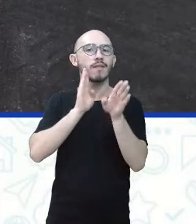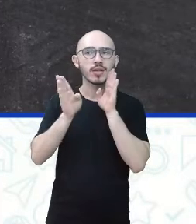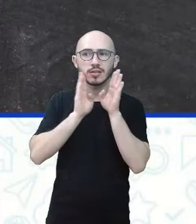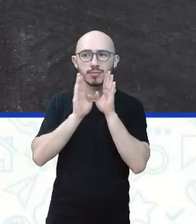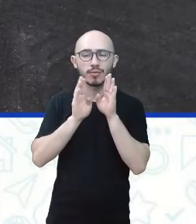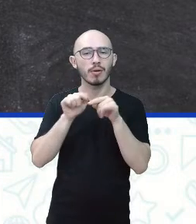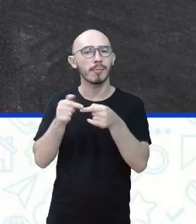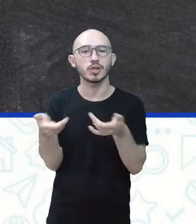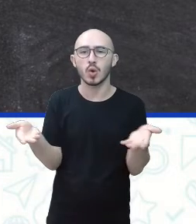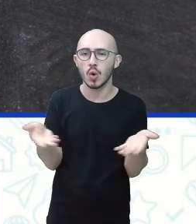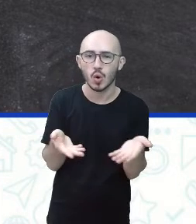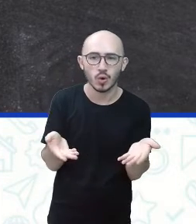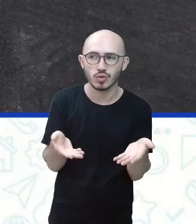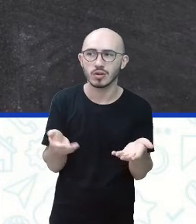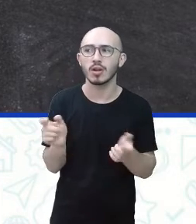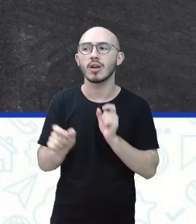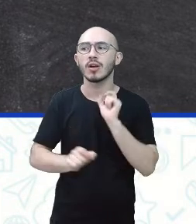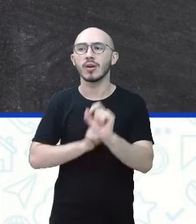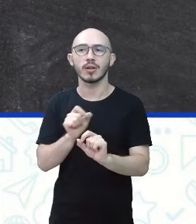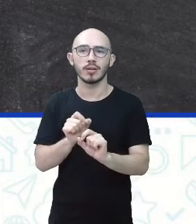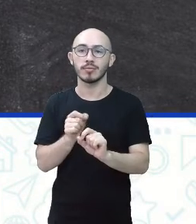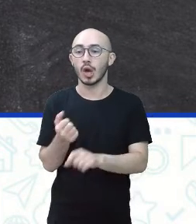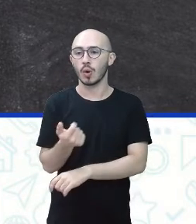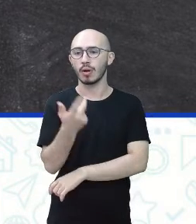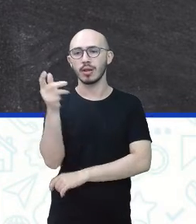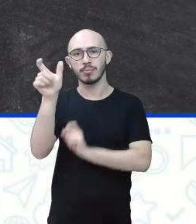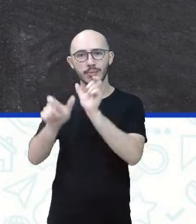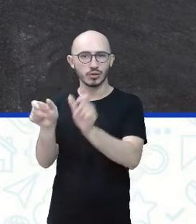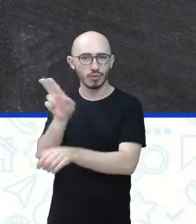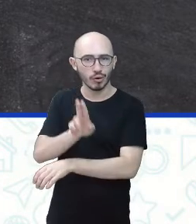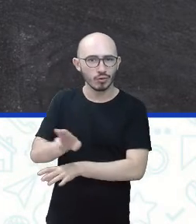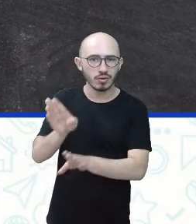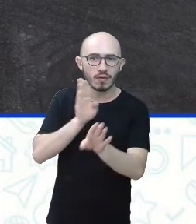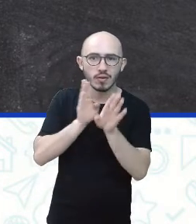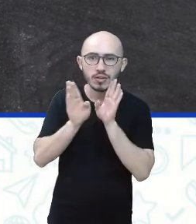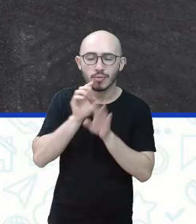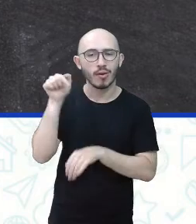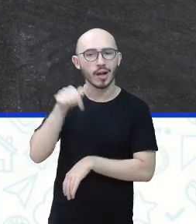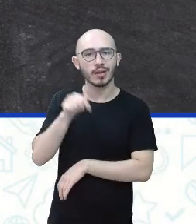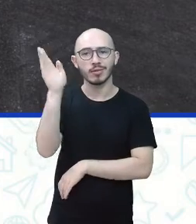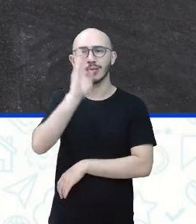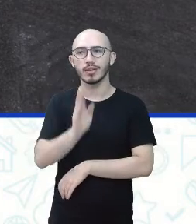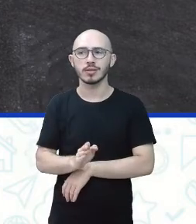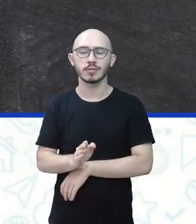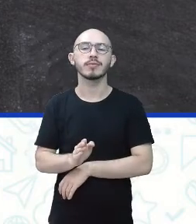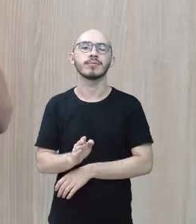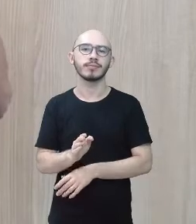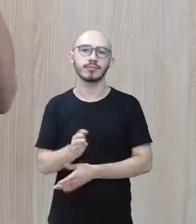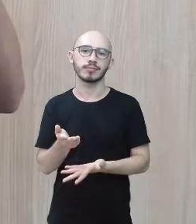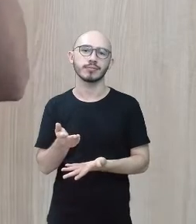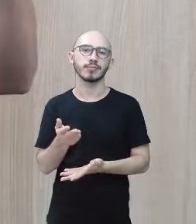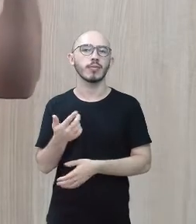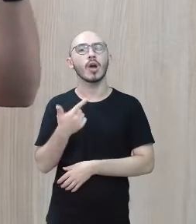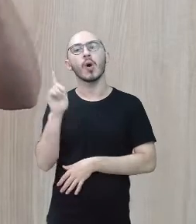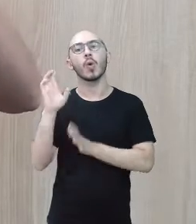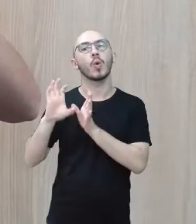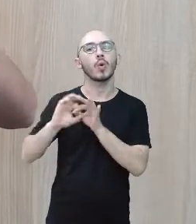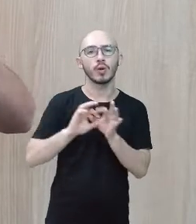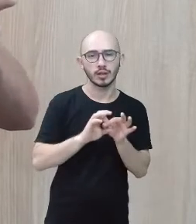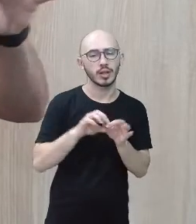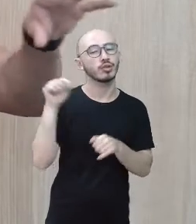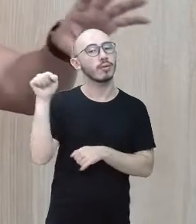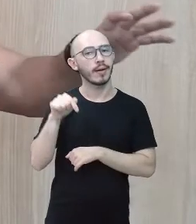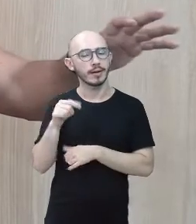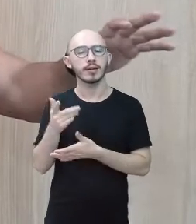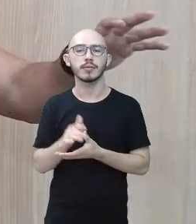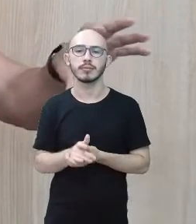E hoje em dia a gente vê que a quantidade de usuários, pelo menos aqui no Brasil, certo? Que é outra coisa que deve ser levada